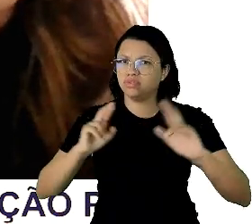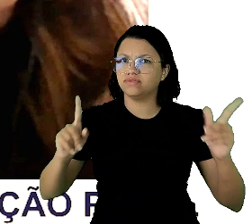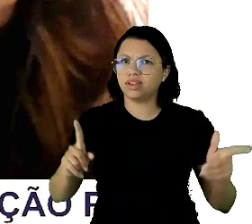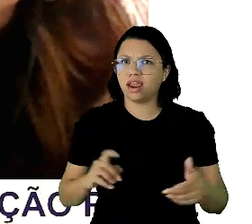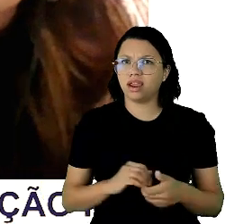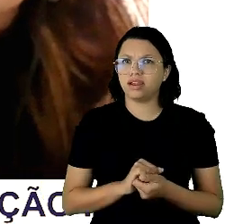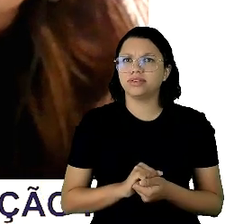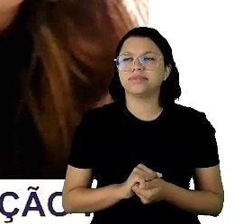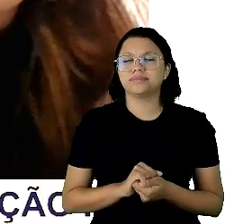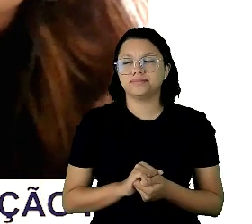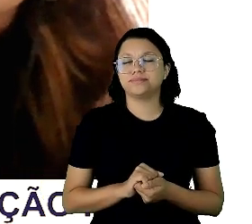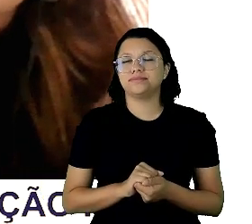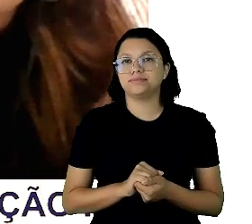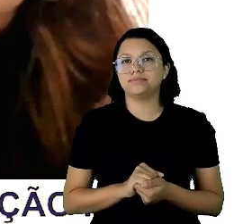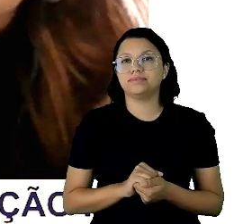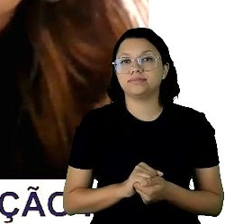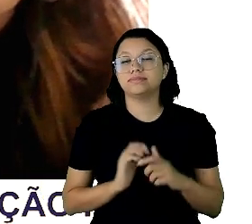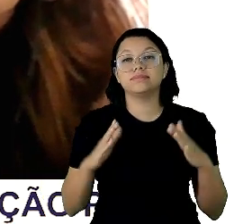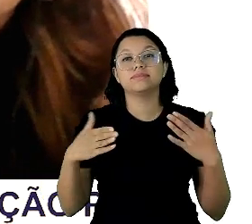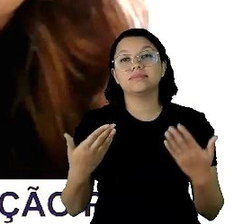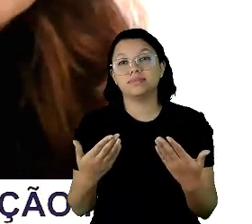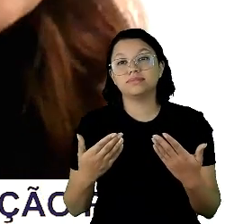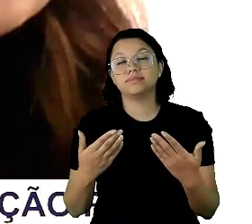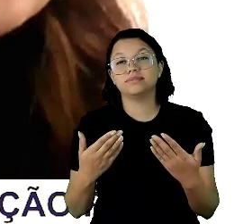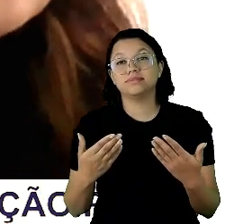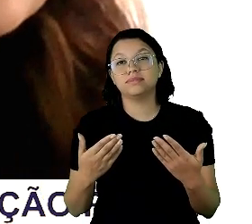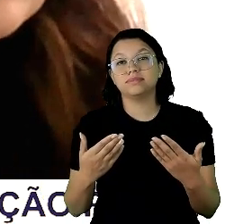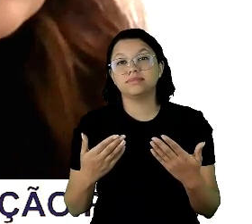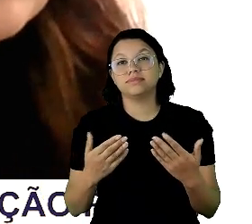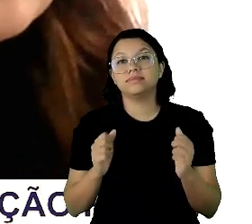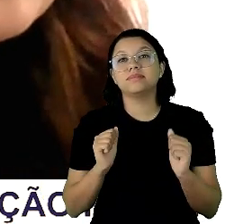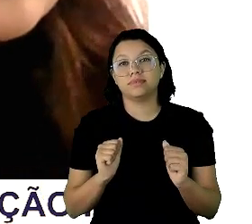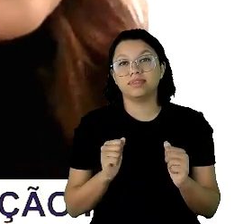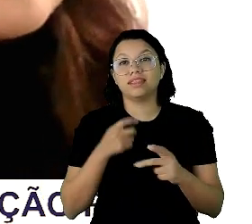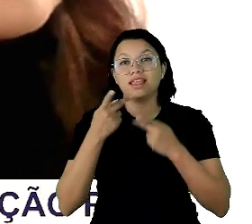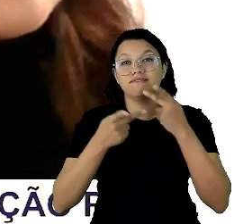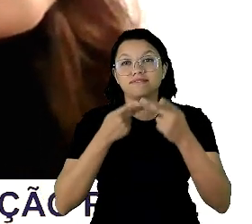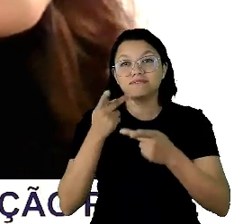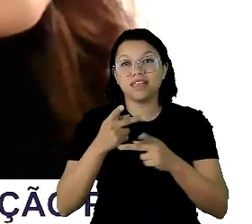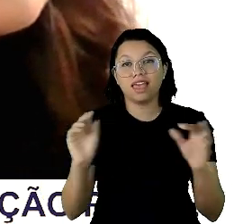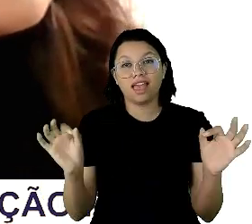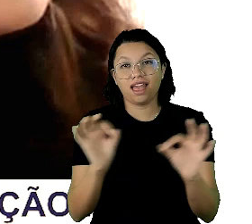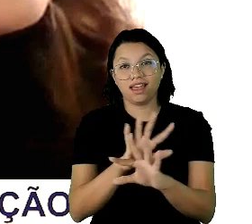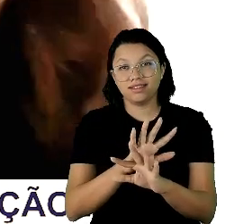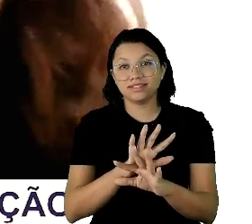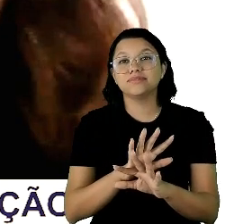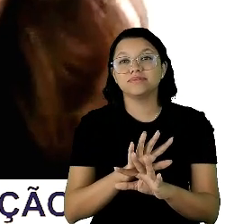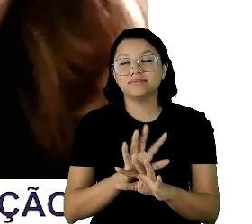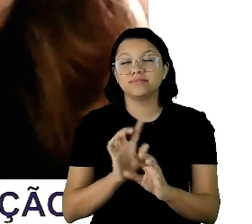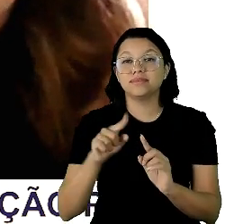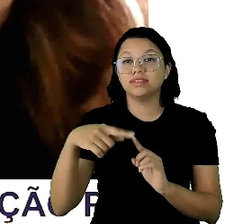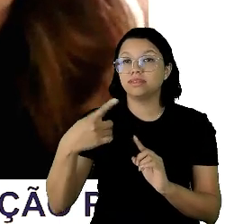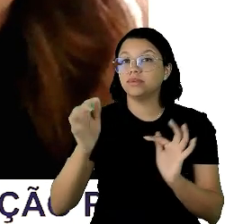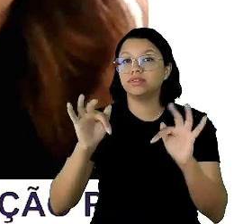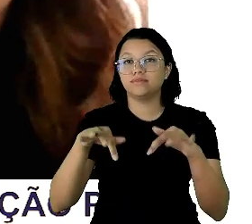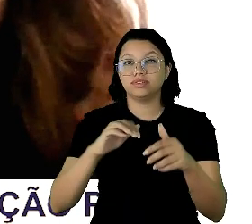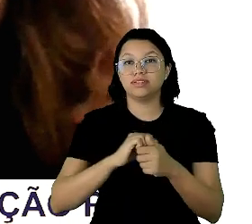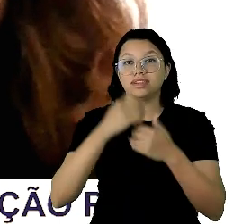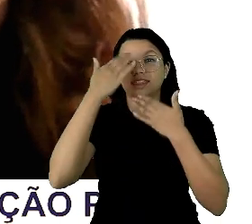Então, Renata, eu deixo para você as palavras finais e nós vamos encerrando e agradeço muito a